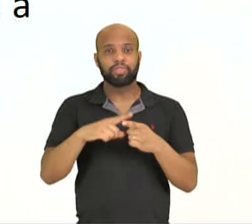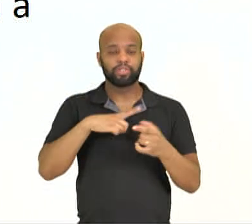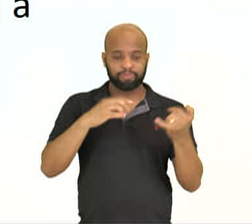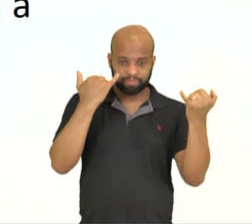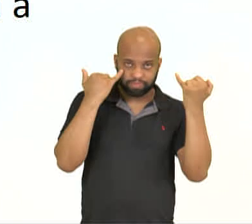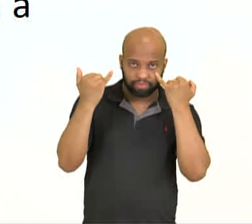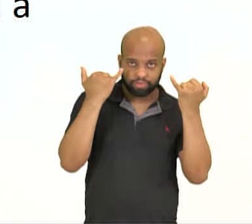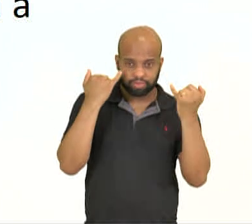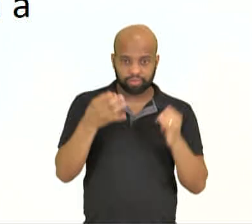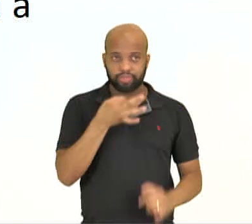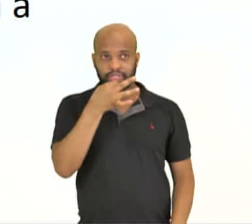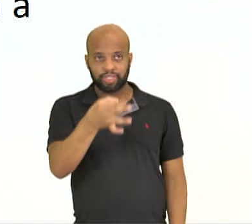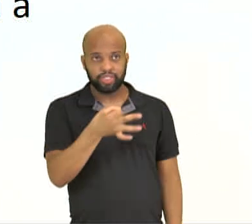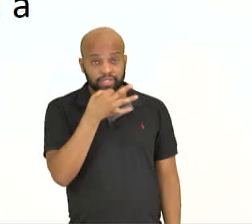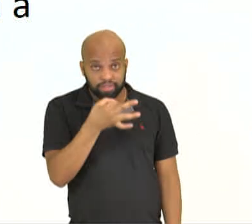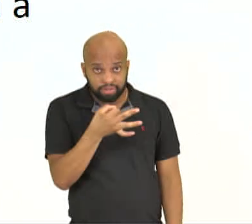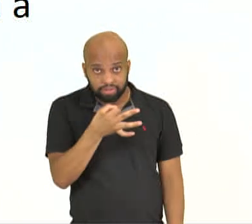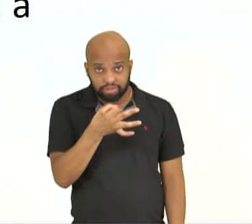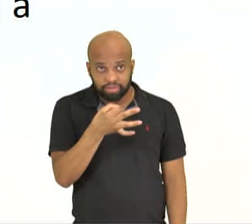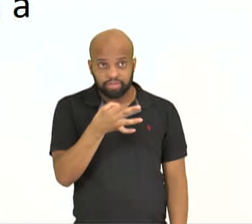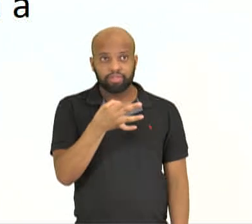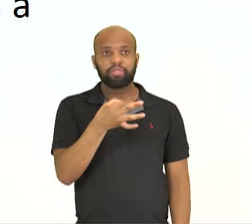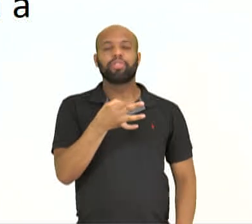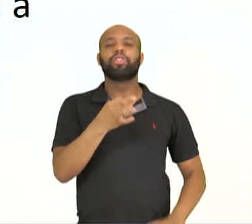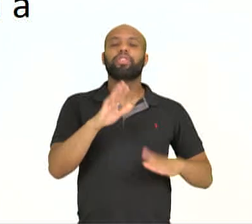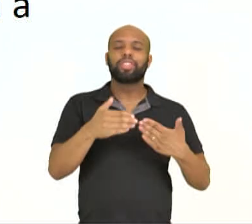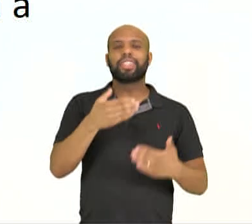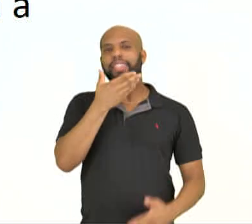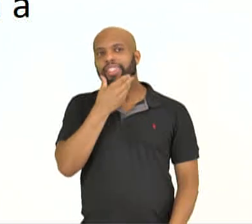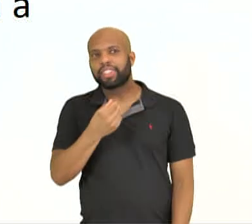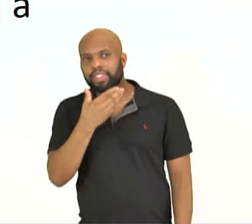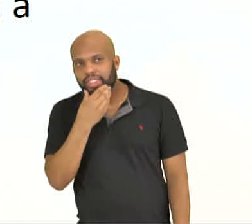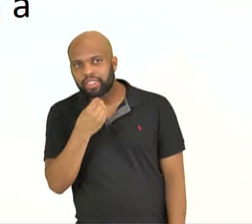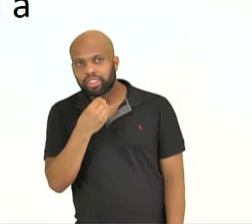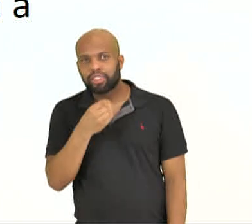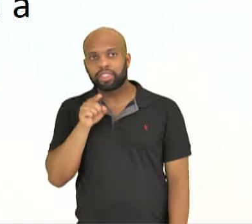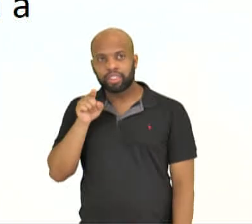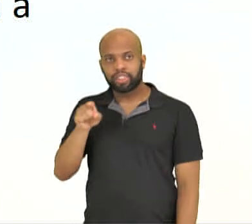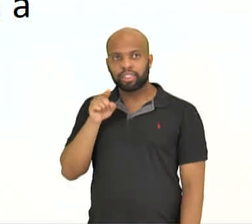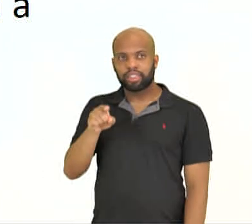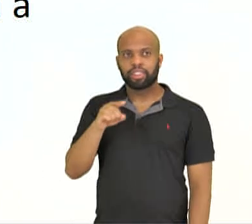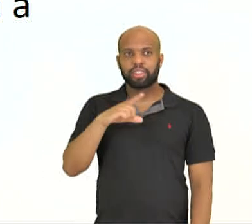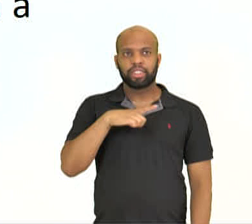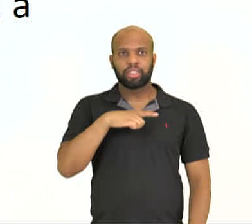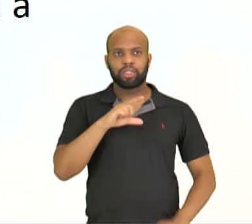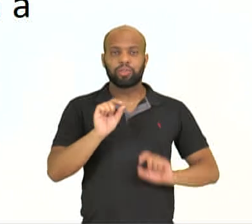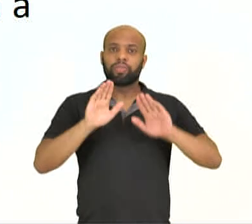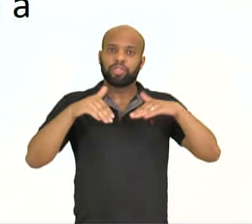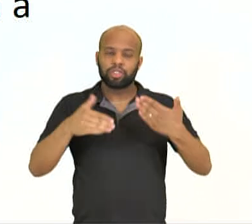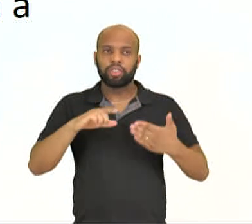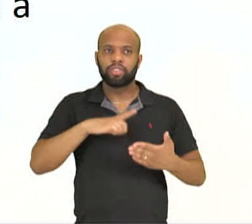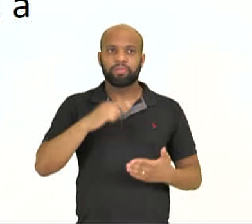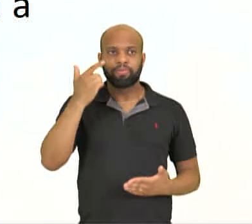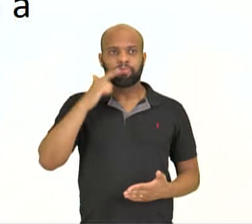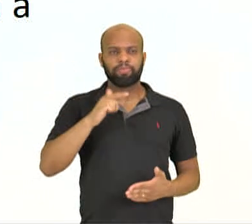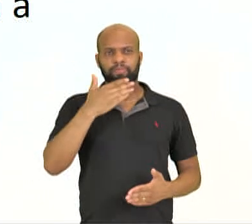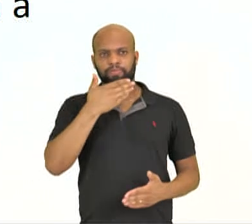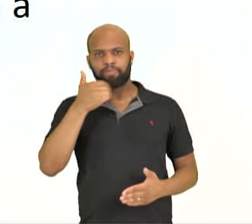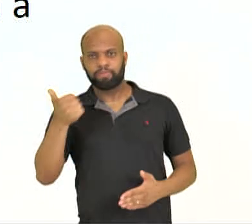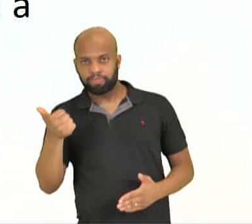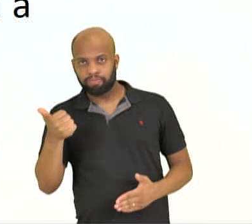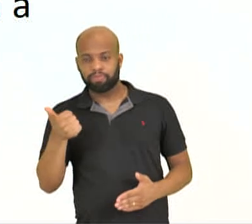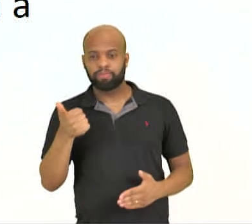que as críticas foram indulgentes. Rapaz, o qual, embora tivesse mais aptidão,